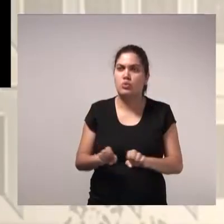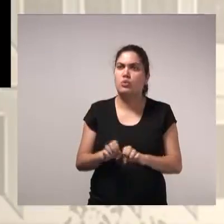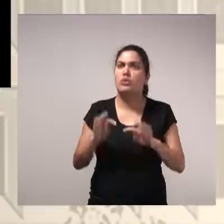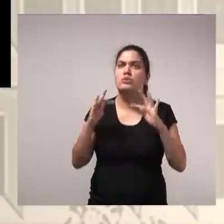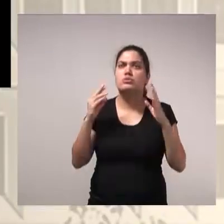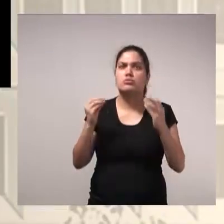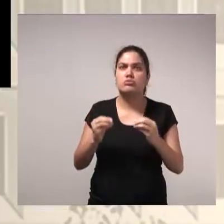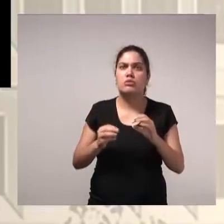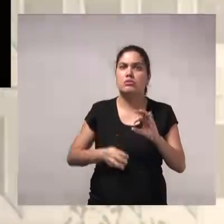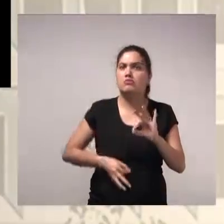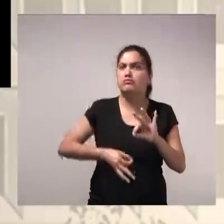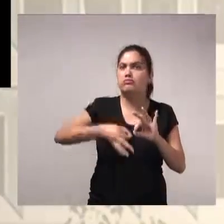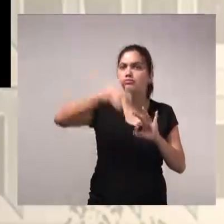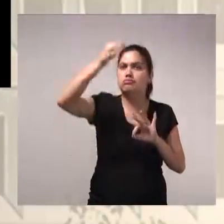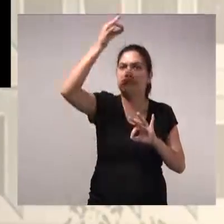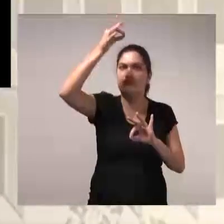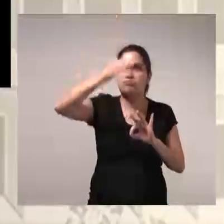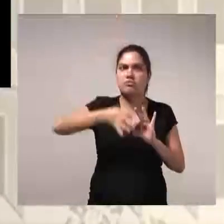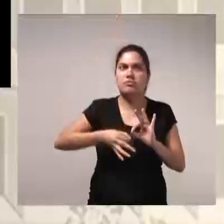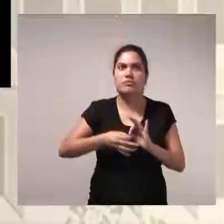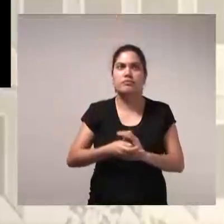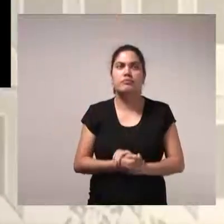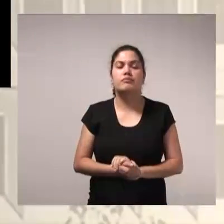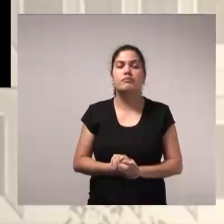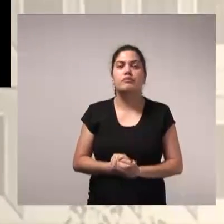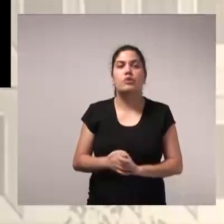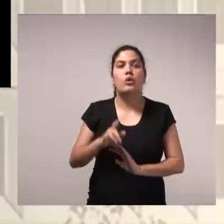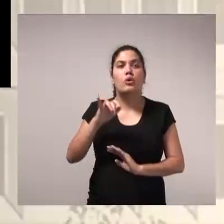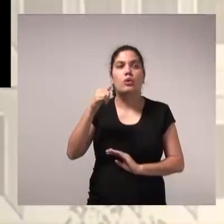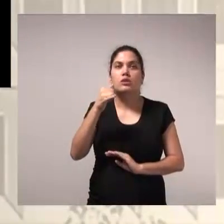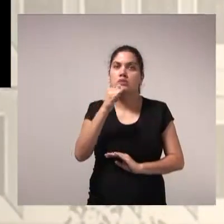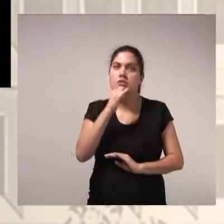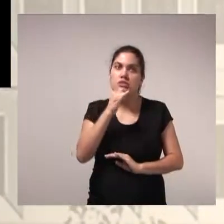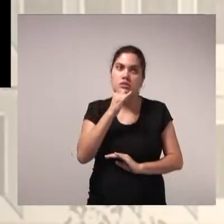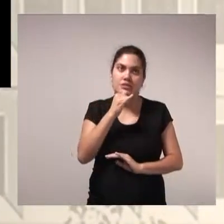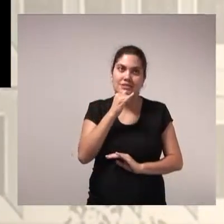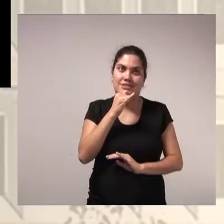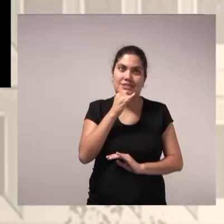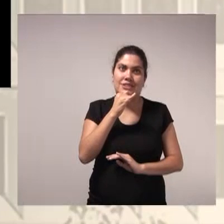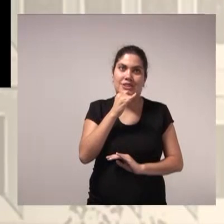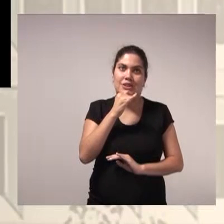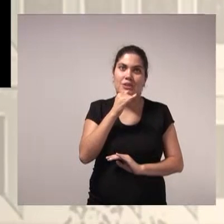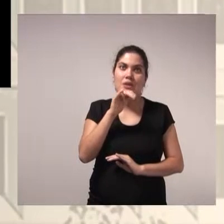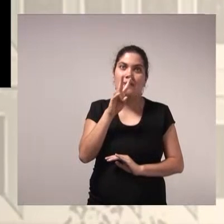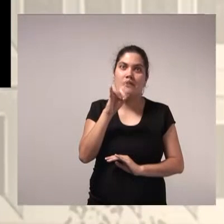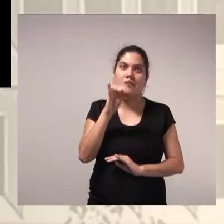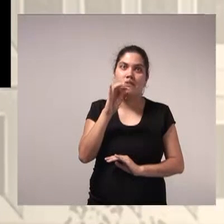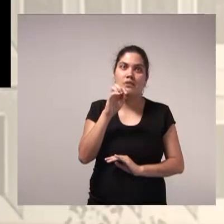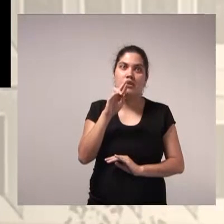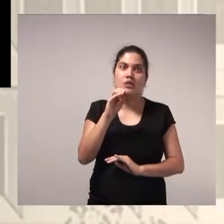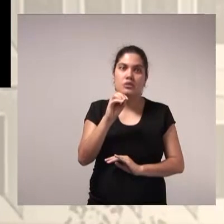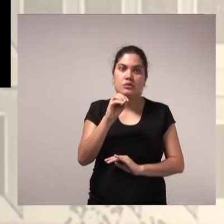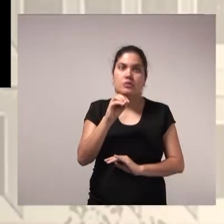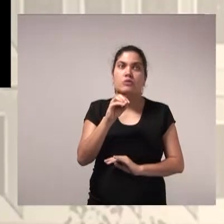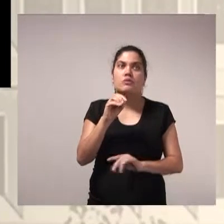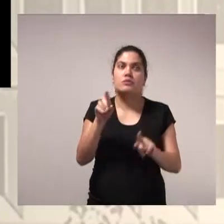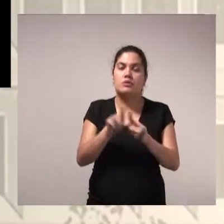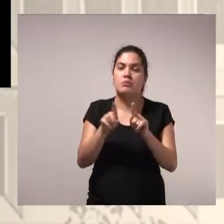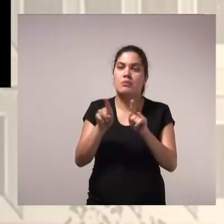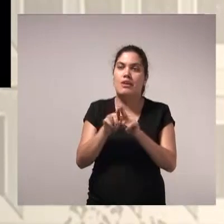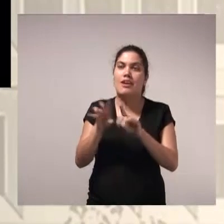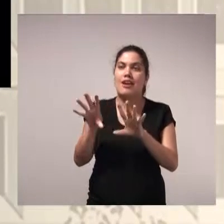tubulações. Aqui um outro nosso exemplo, Tupiniquim, lá do Viveiro. Também adotamos